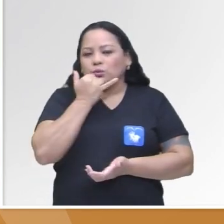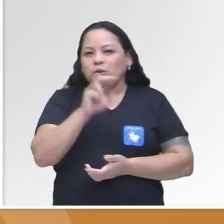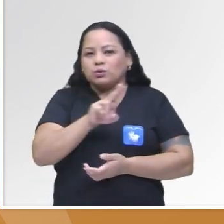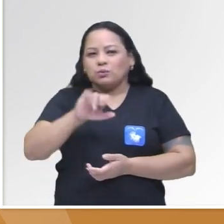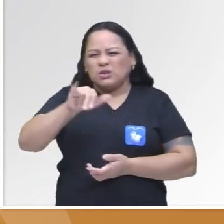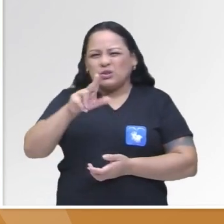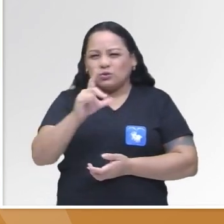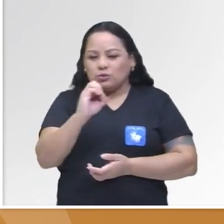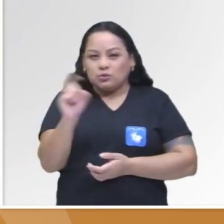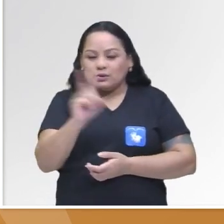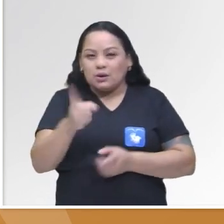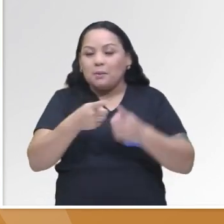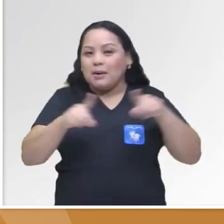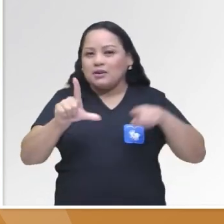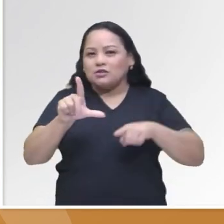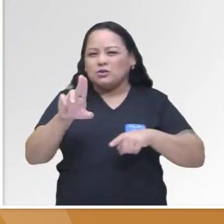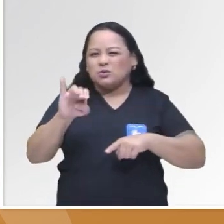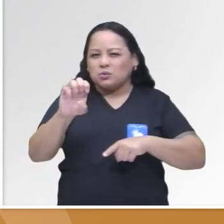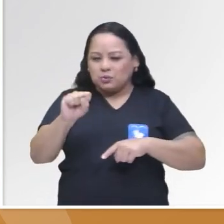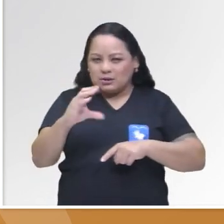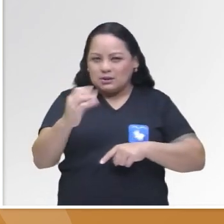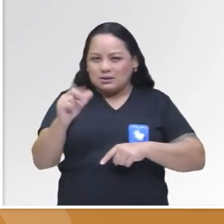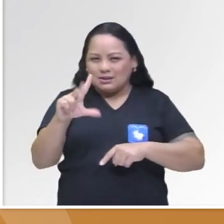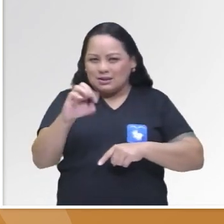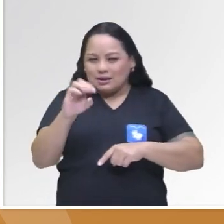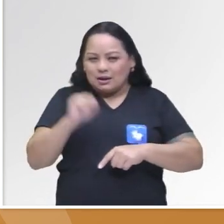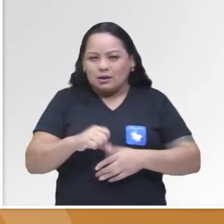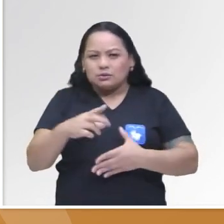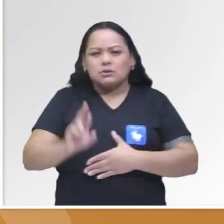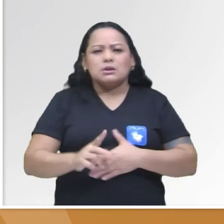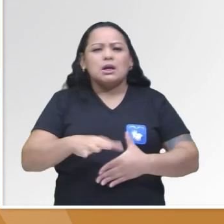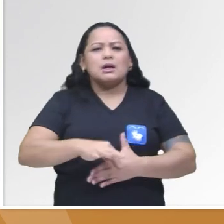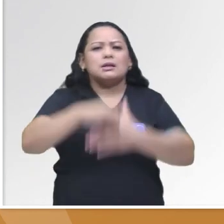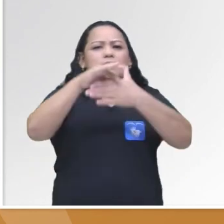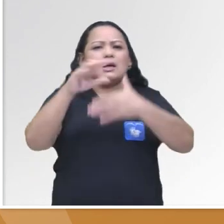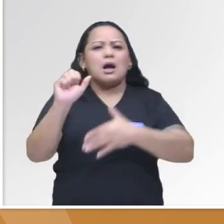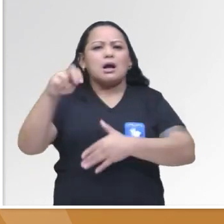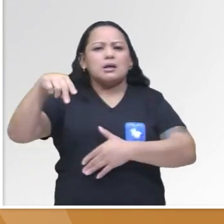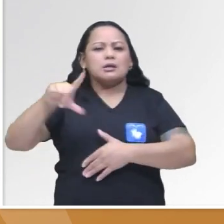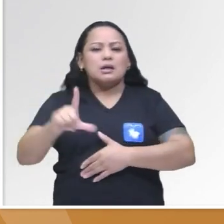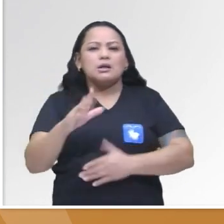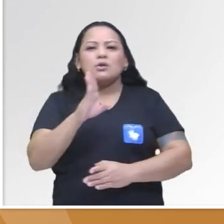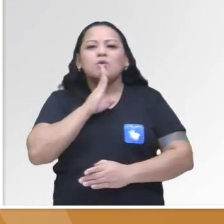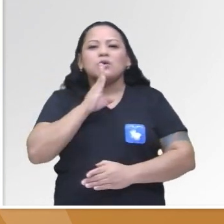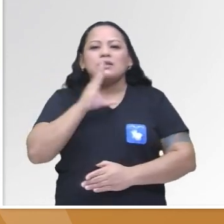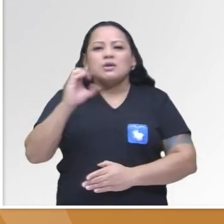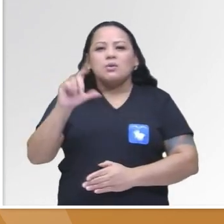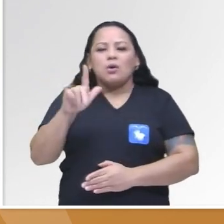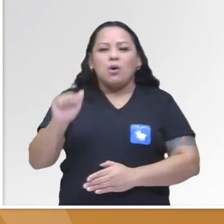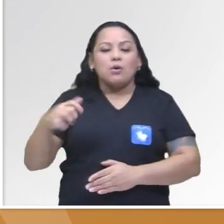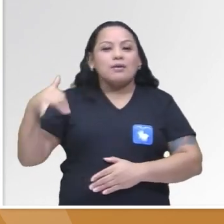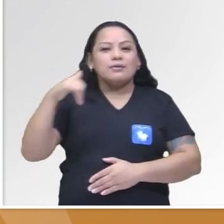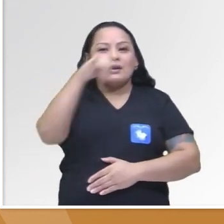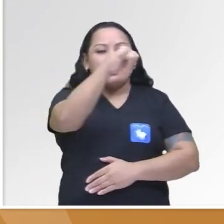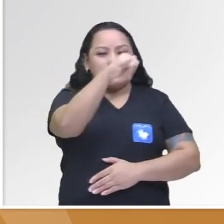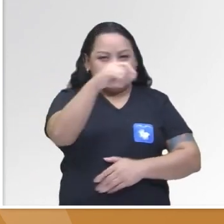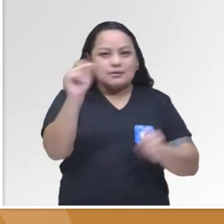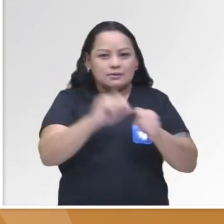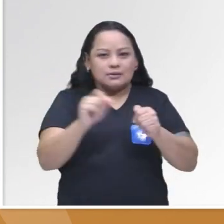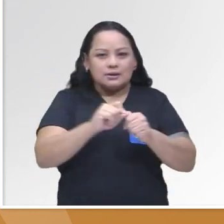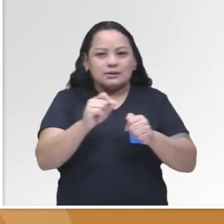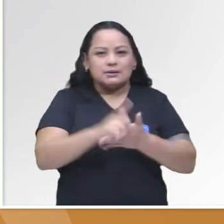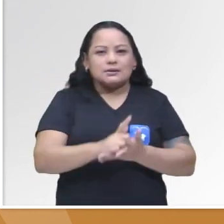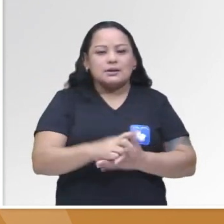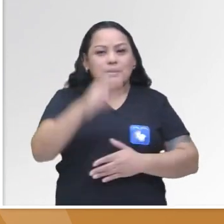Luiz Carlos Prestes, que era o líder nesse momento da ANL, conheceu Olga em uma viagem que ele fez, tá? Lá para a